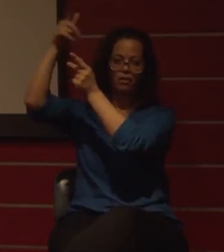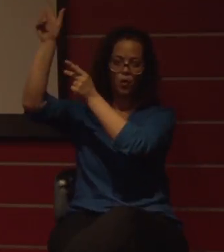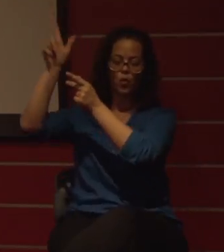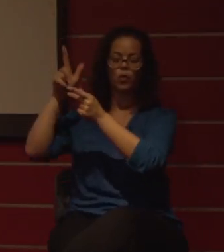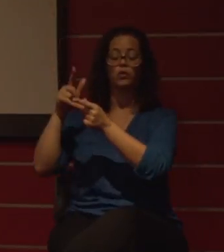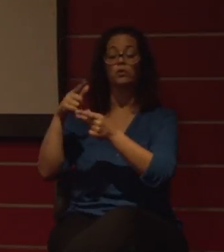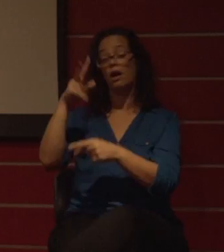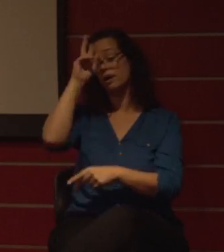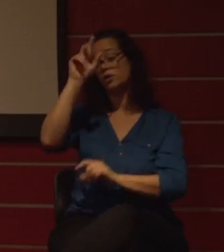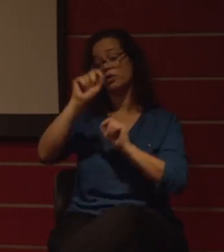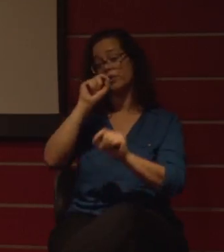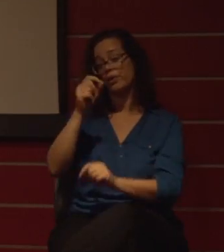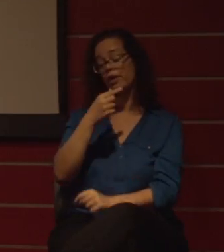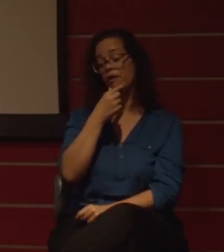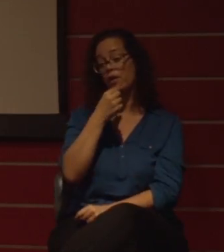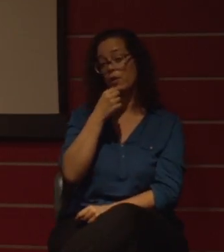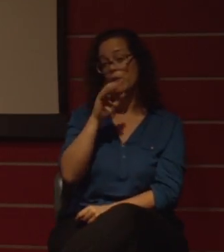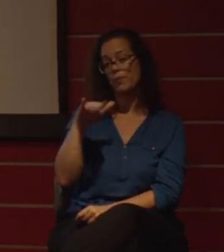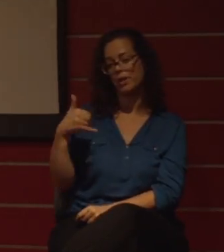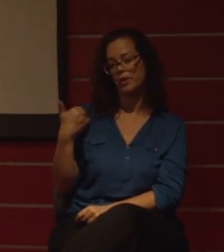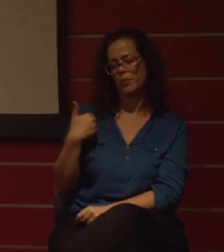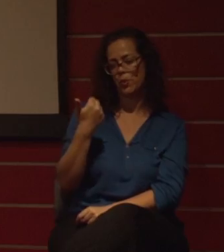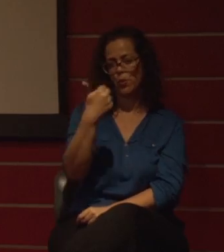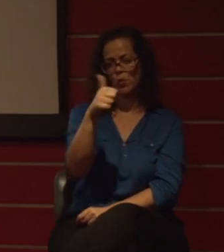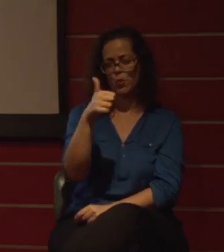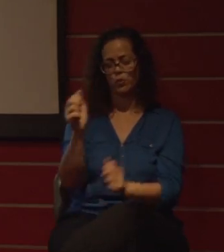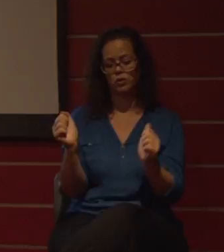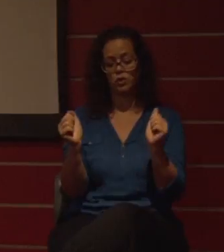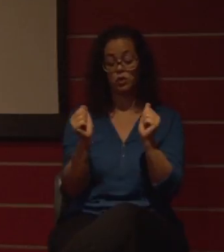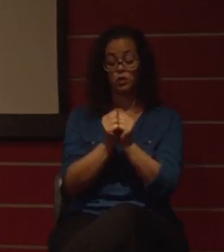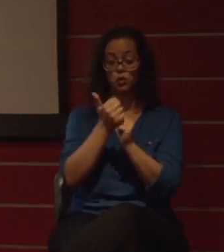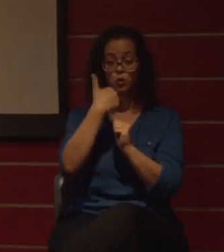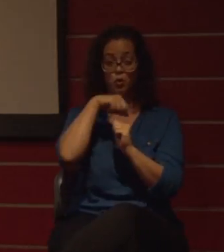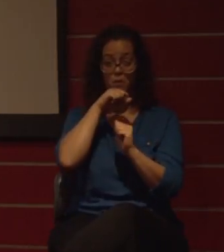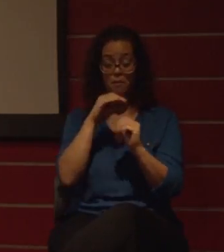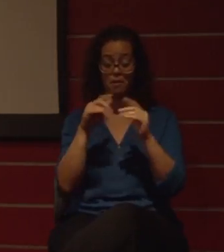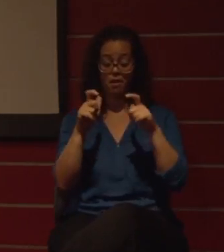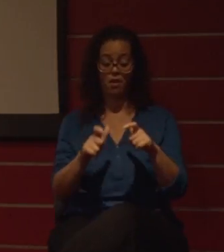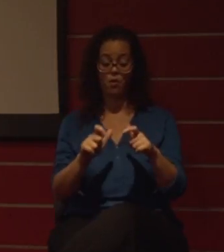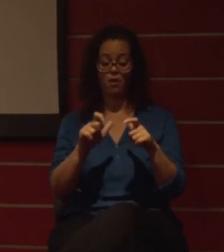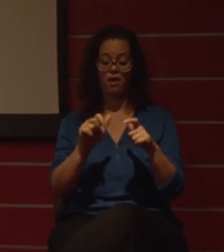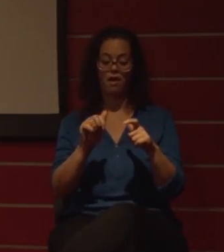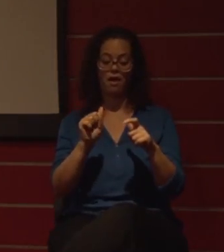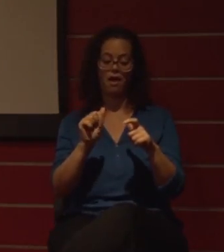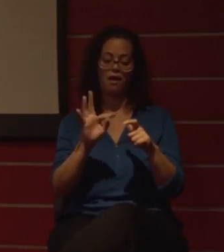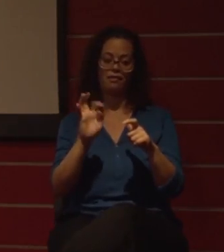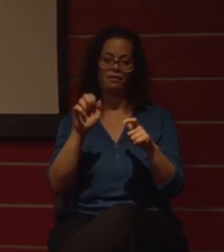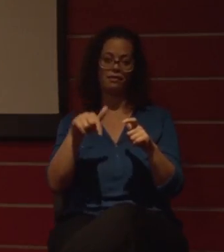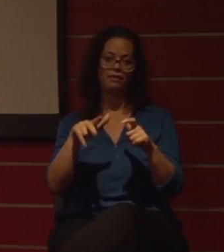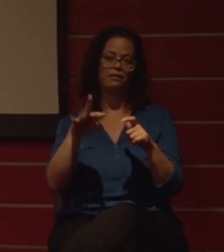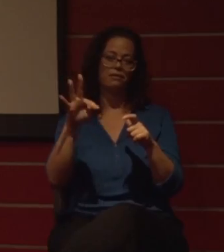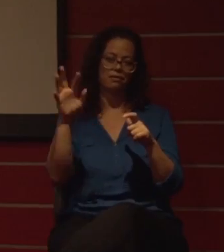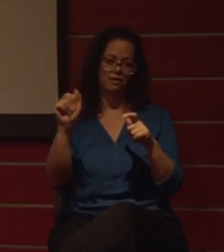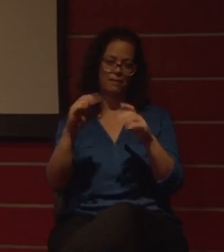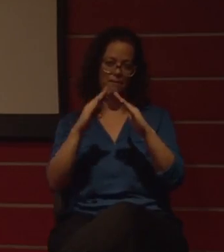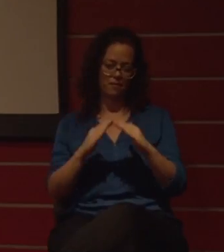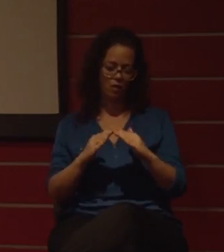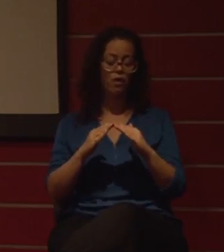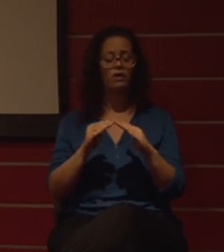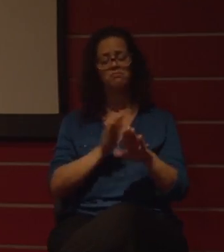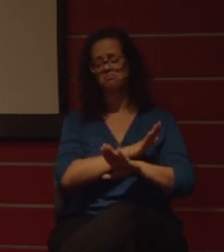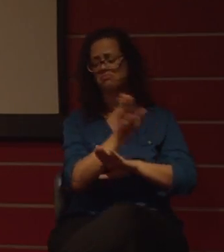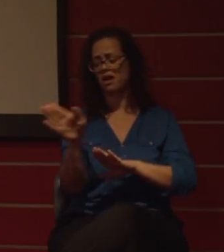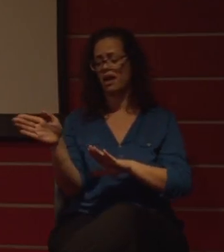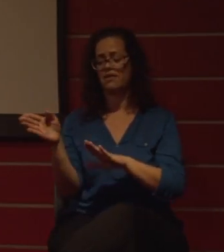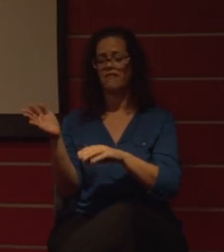11 anos que vive em Atlanta com a mãe e vai passar as férias de verão com o avô no